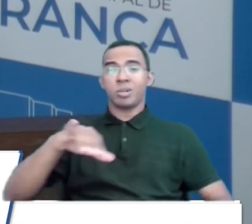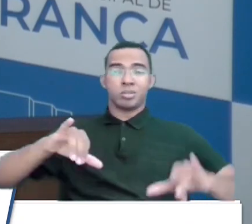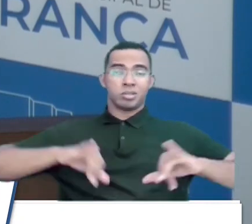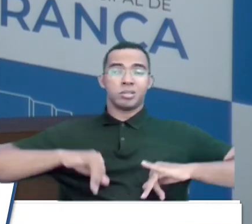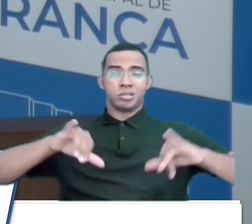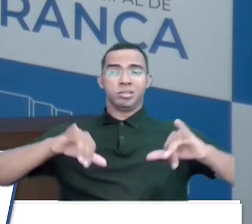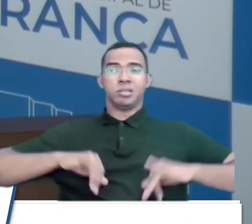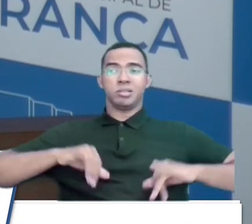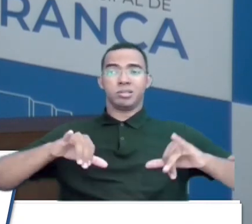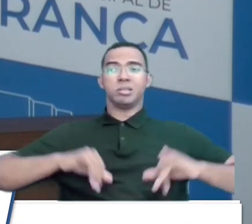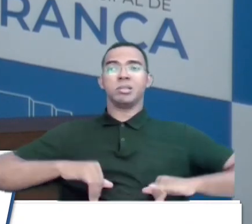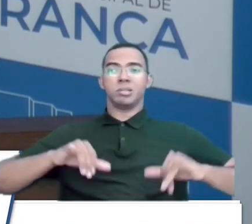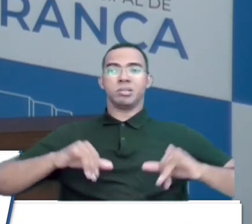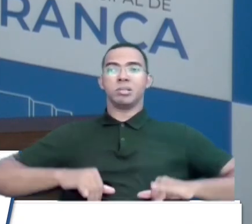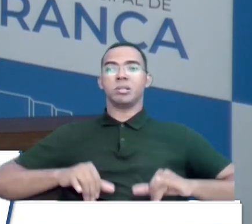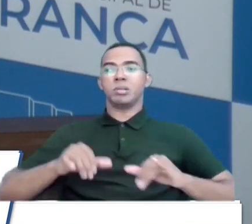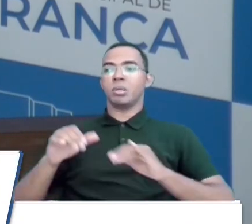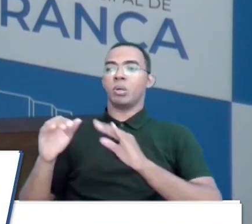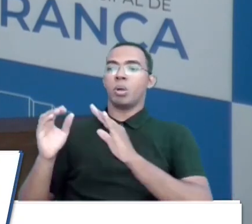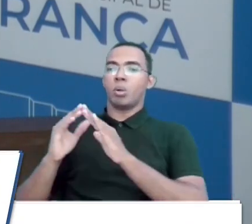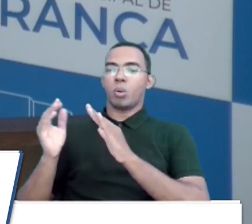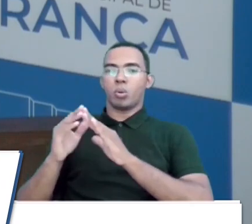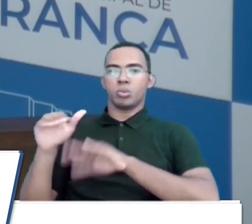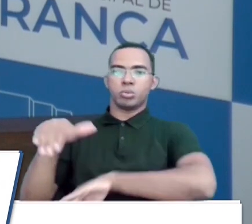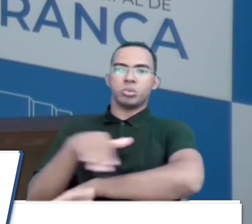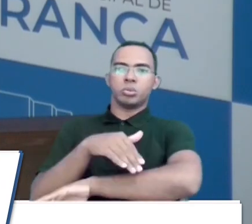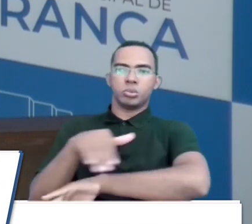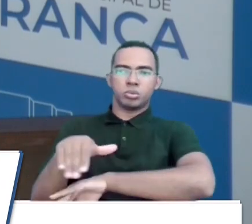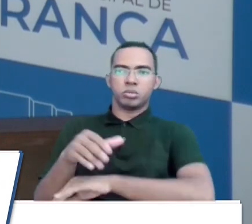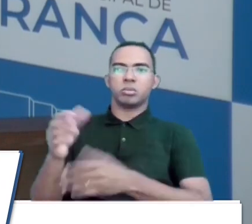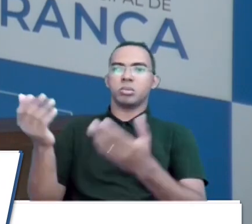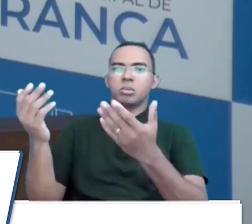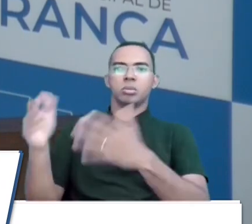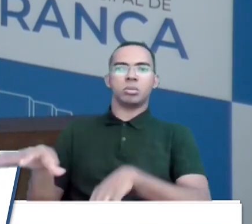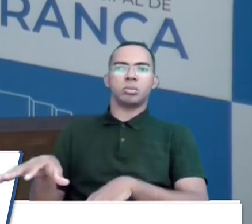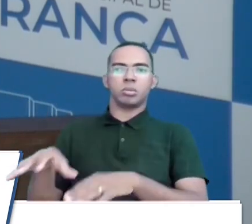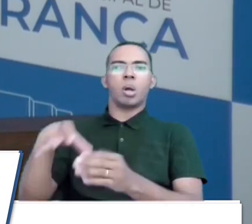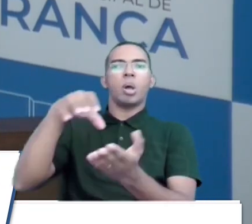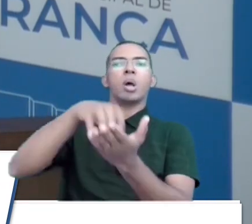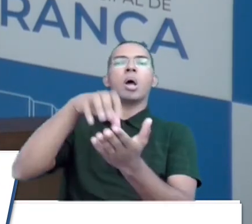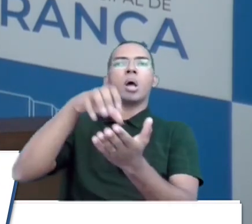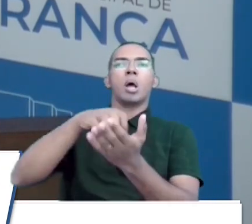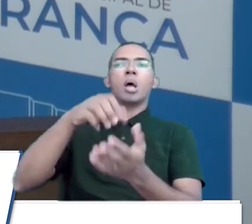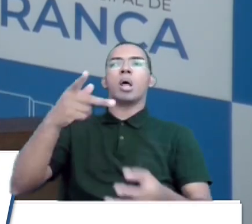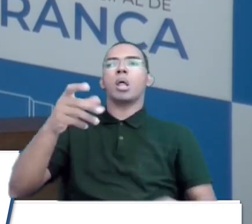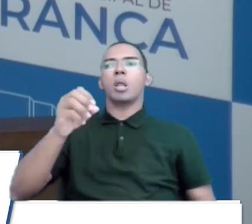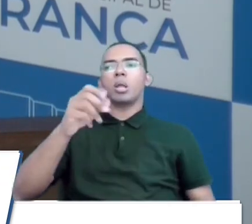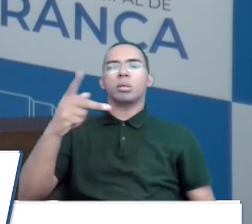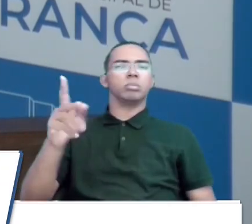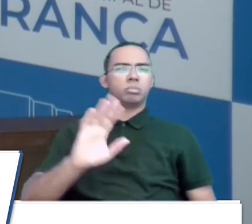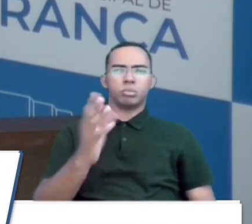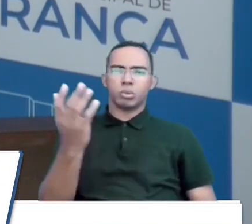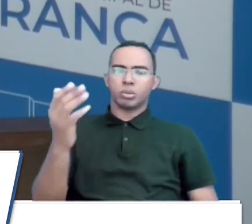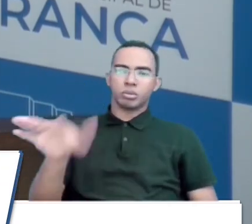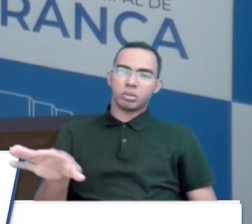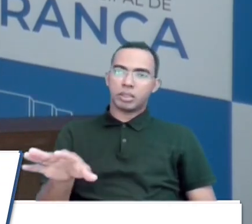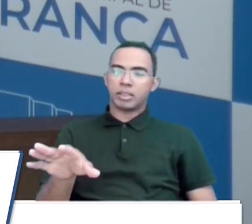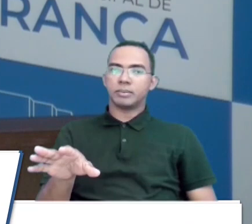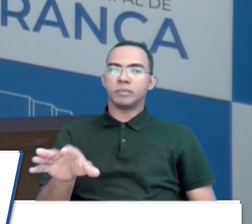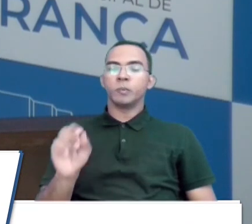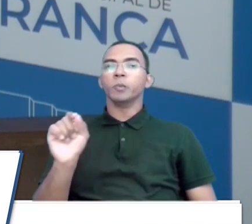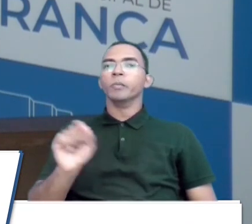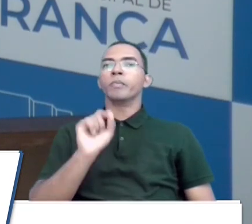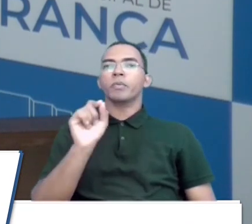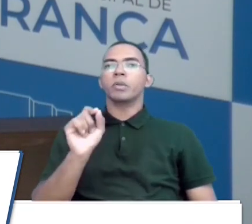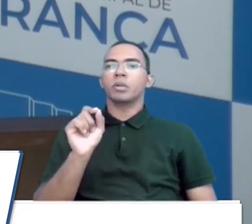atração desse pessoal. Esse pessoal não quer ficar dentro desse Centro Pop. A questão ali é o seguinte: a gente